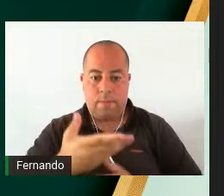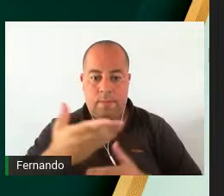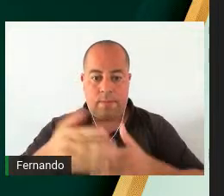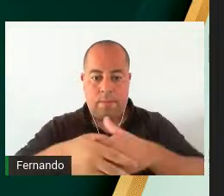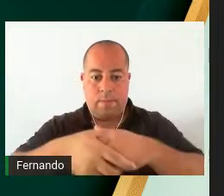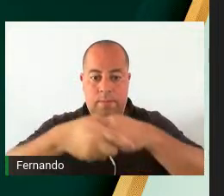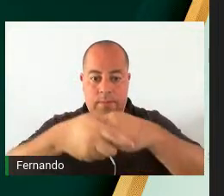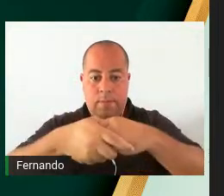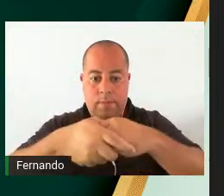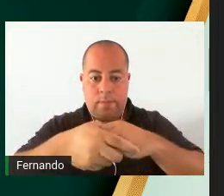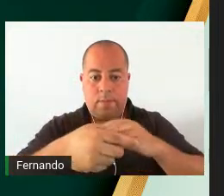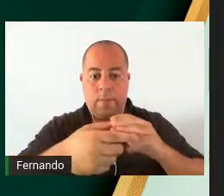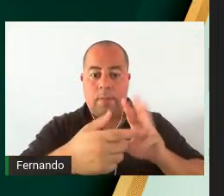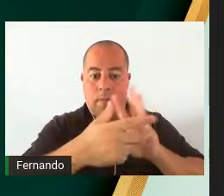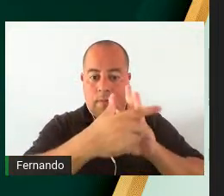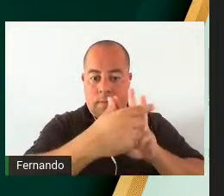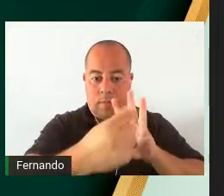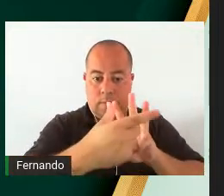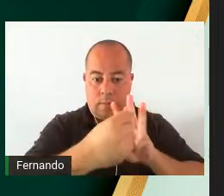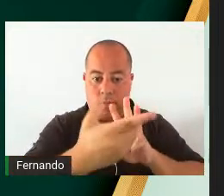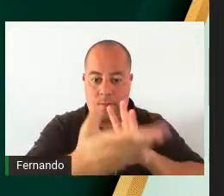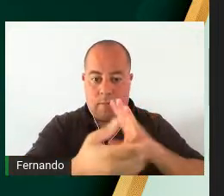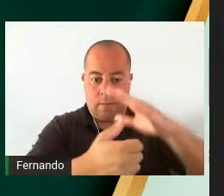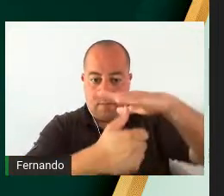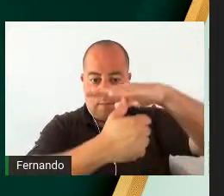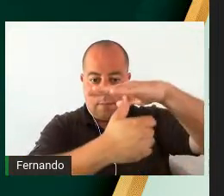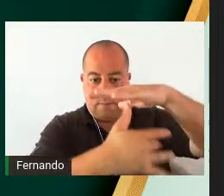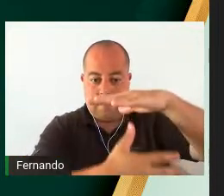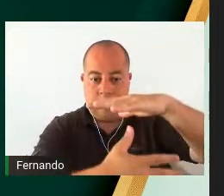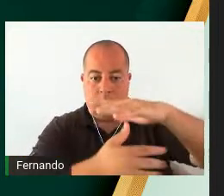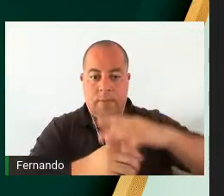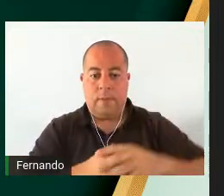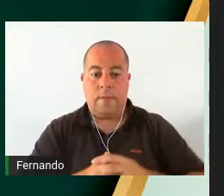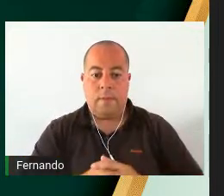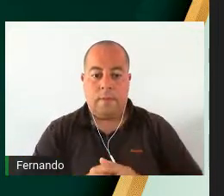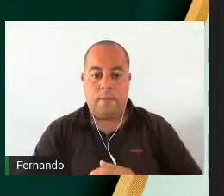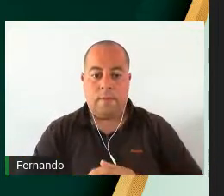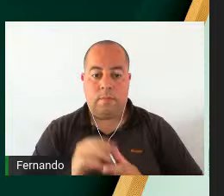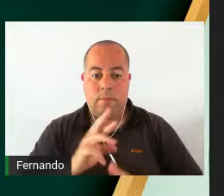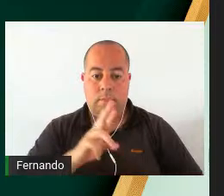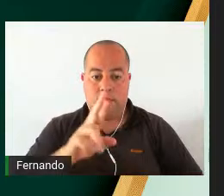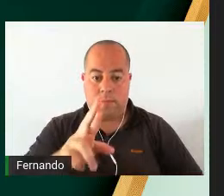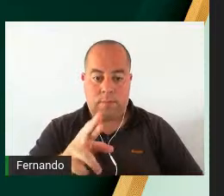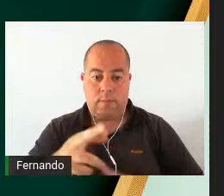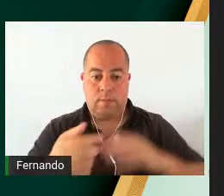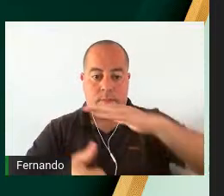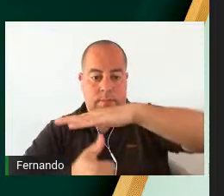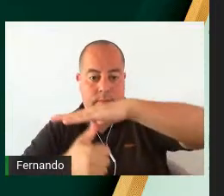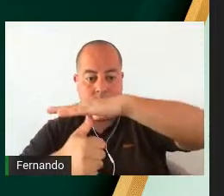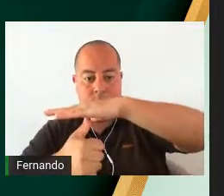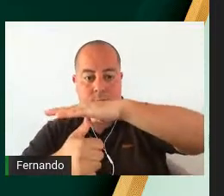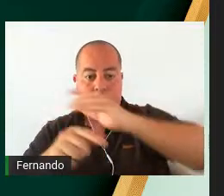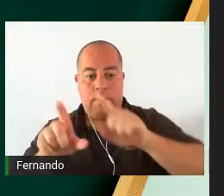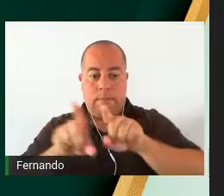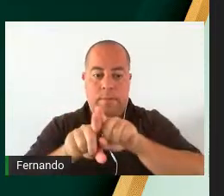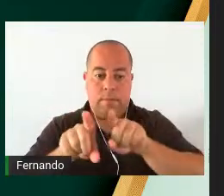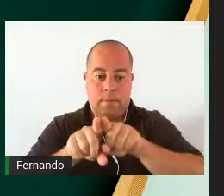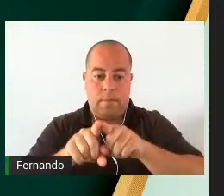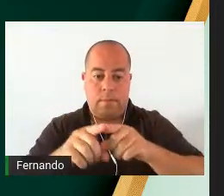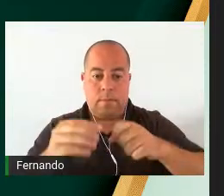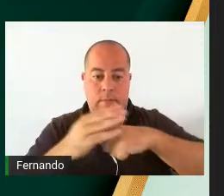a pró-reitora Shirley, em nome do que representa hoje o magnífico reitor, também aos nossos